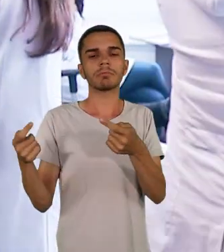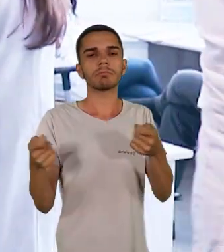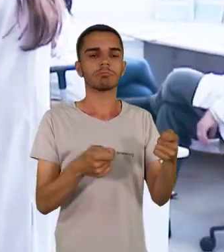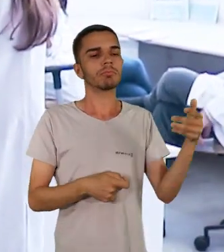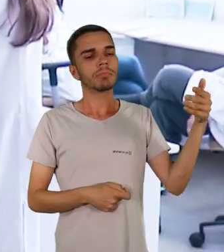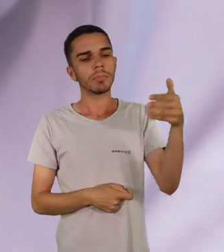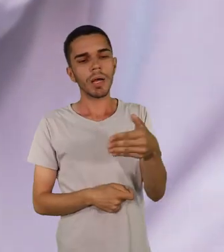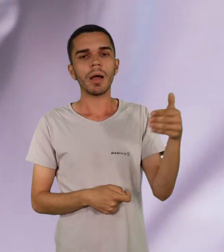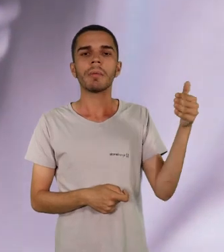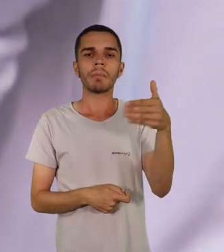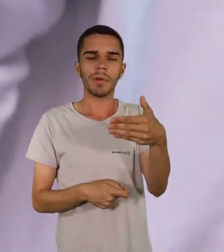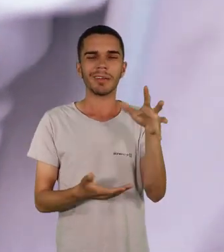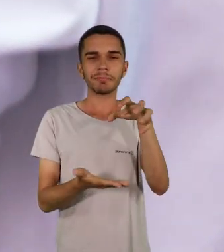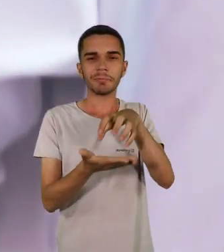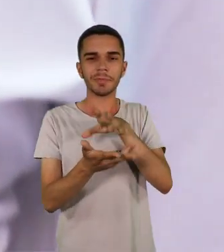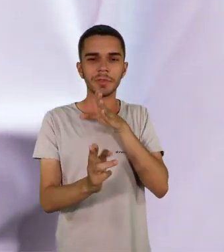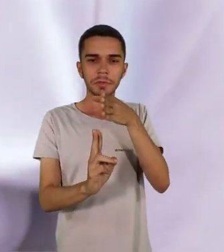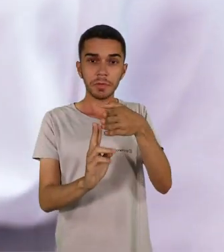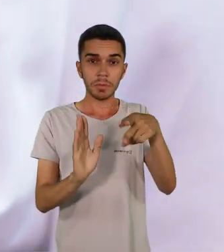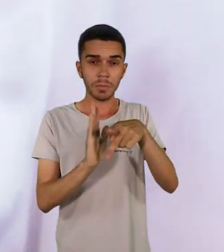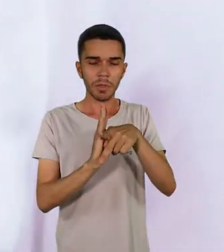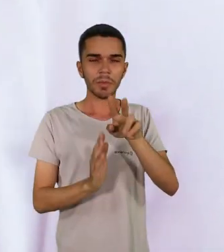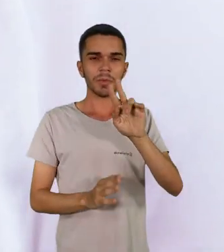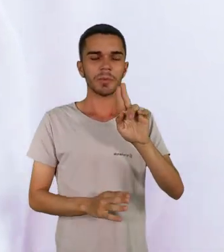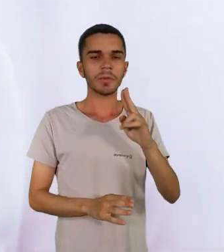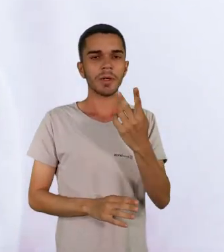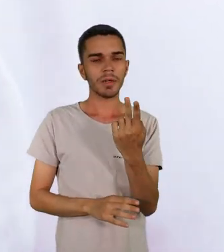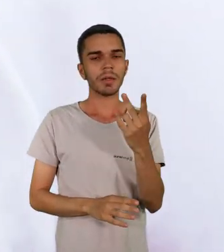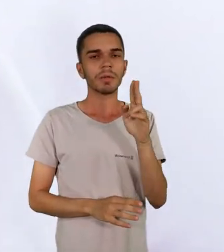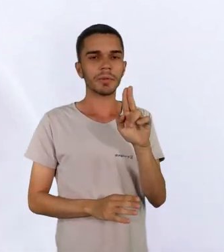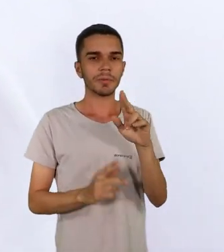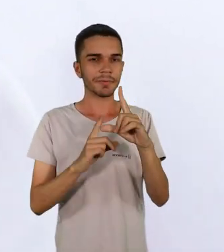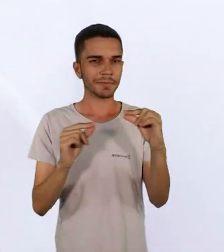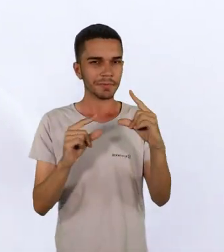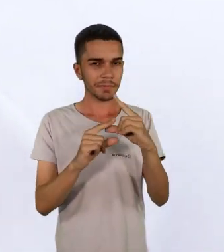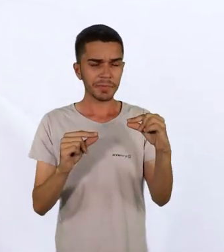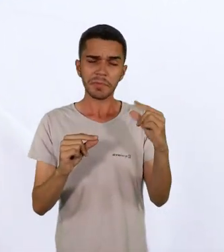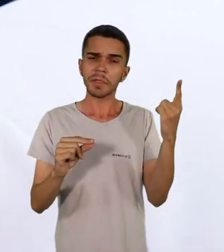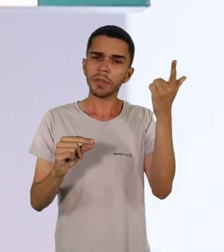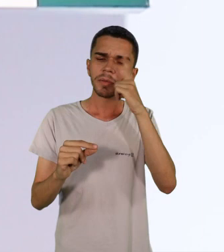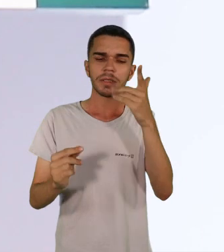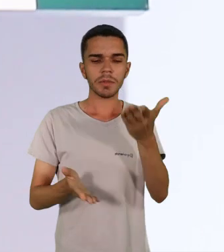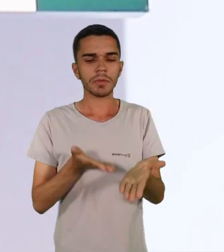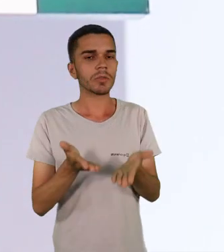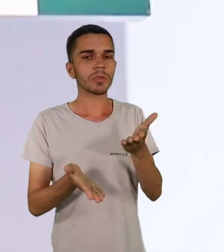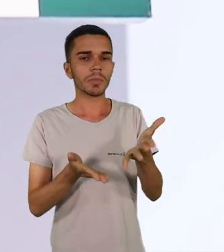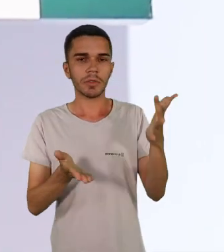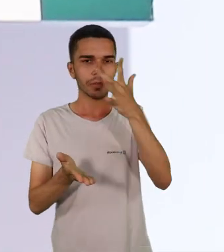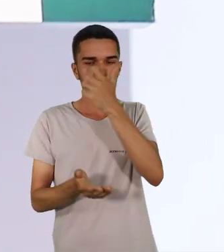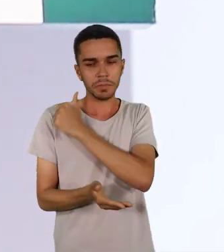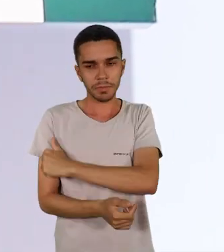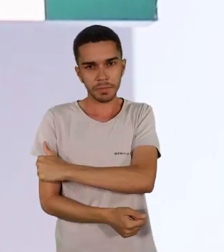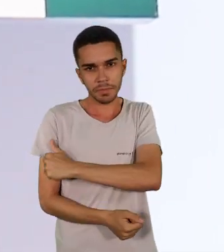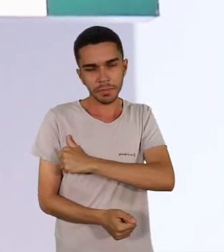periodicamente vêm aqui ao centro de referência do Hospital Universitário, da UFJF, e recebem um atendimento tanto da